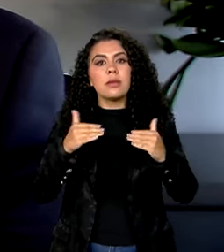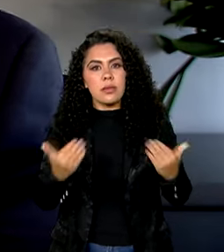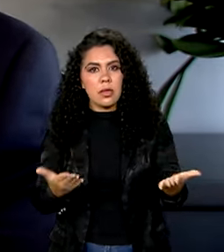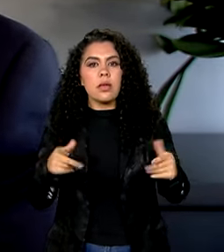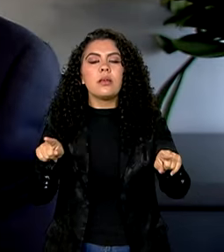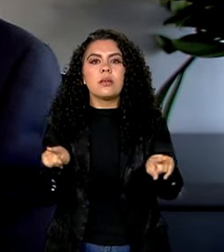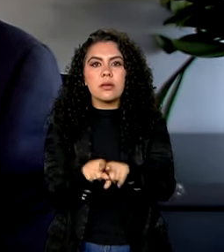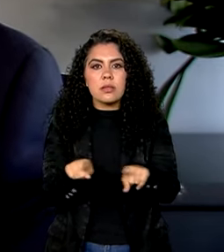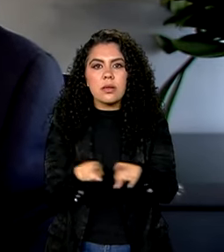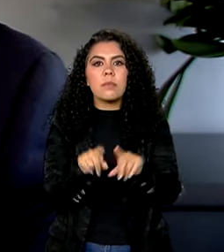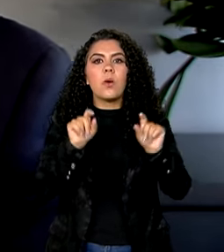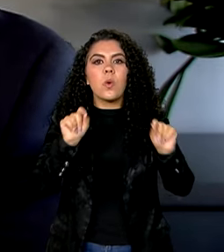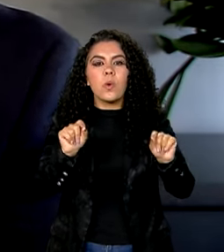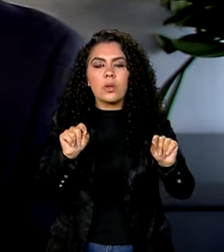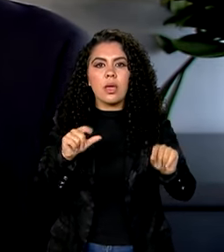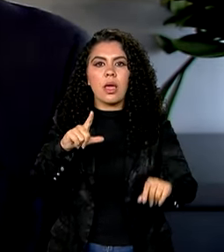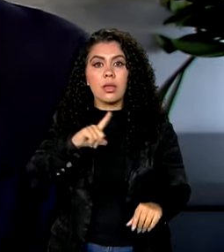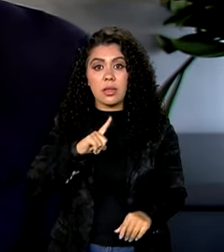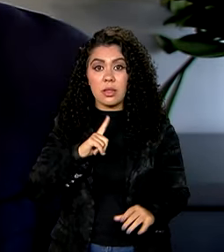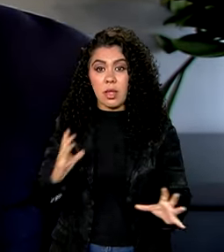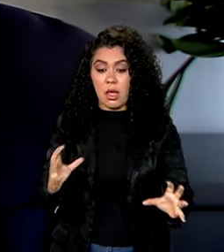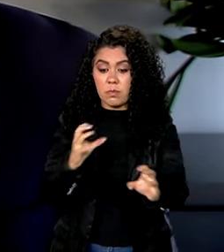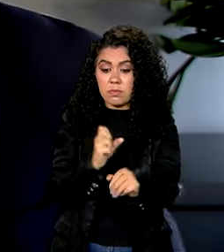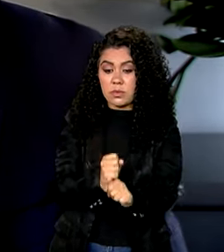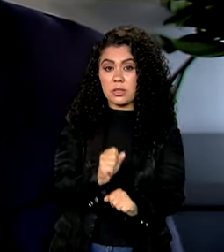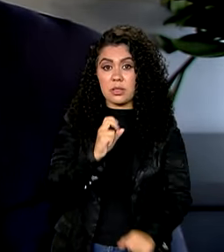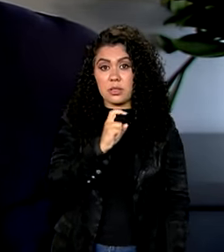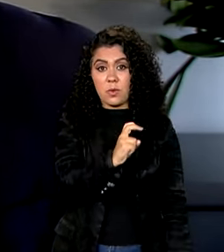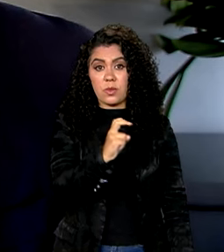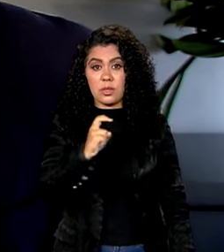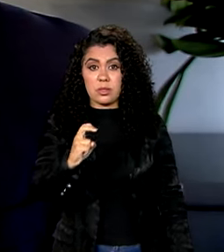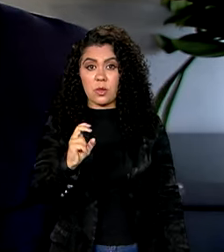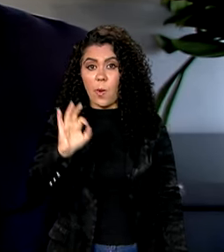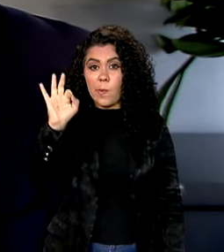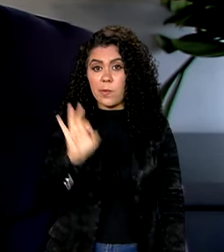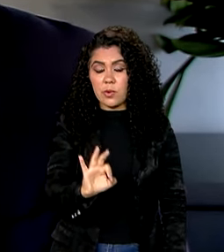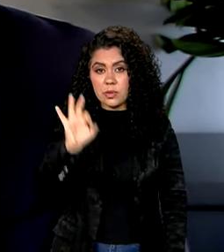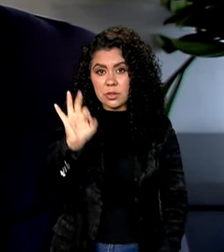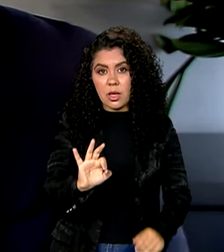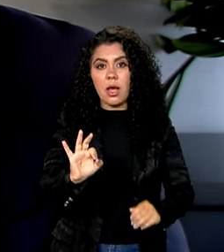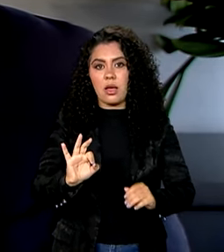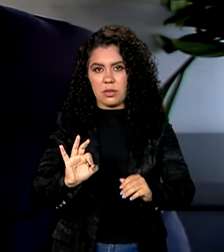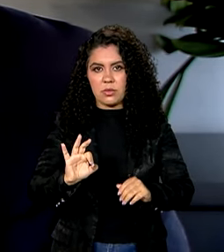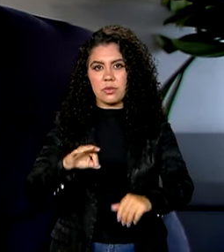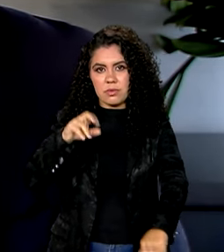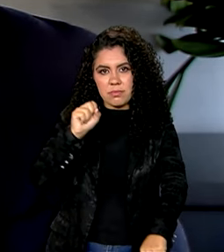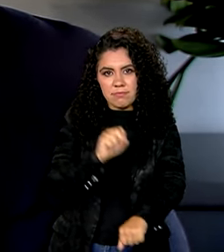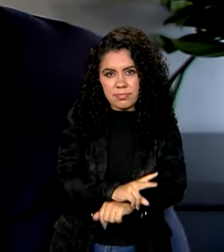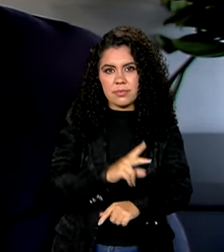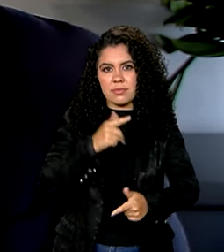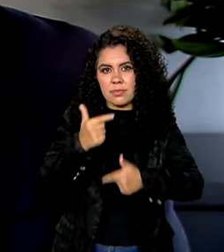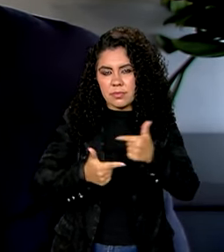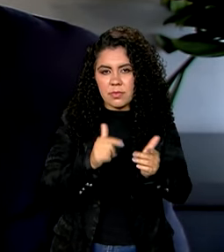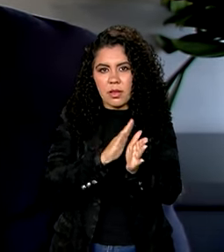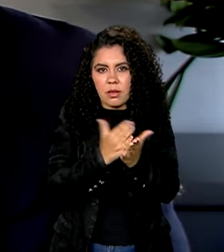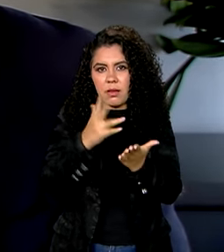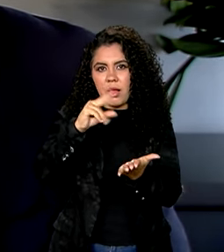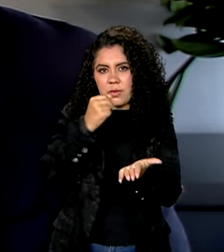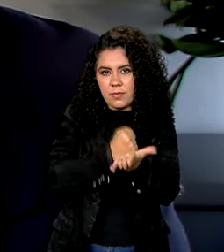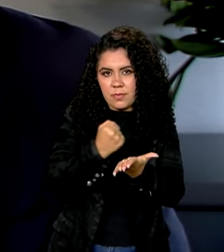aqueles que respondem por 55% dos empregos formais no